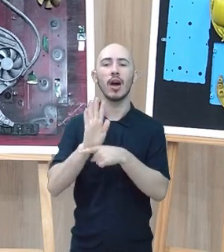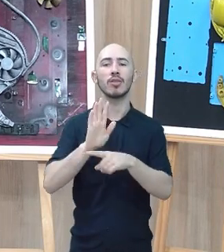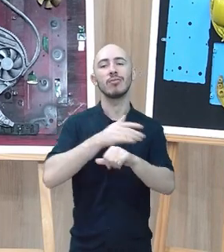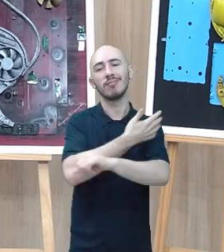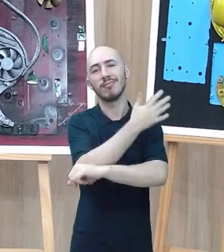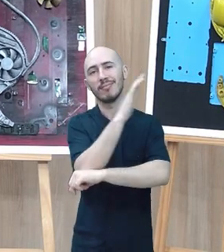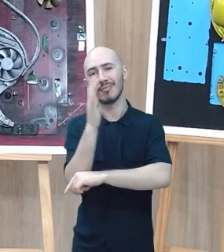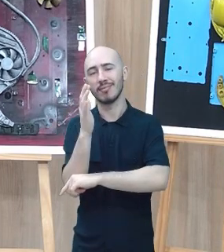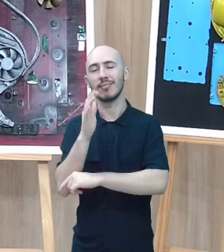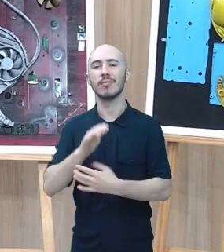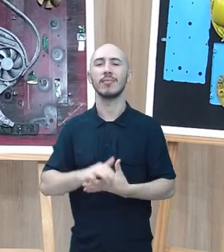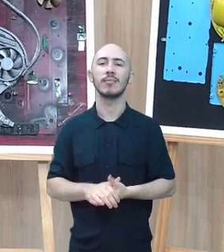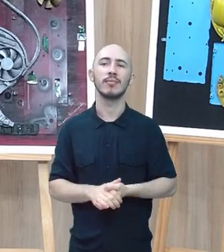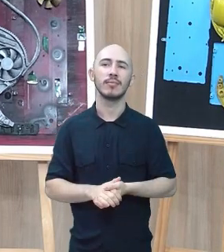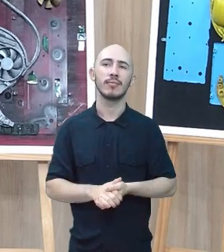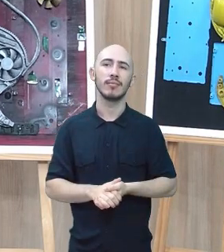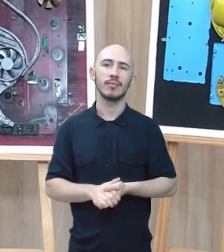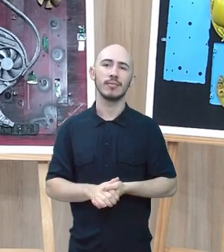ao meio ambiente.